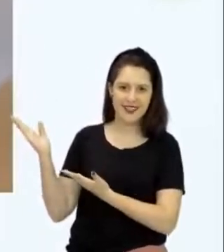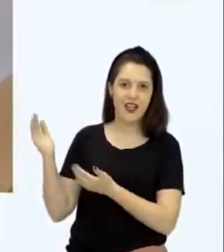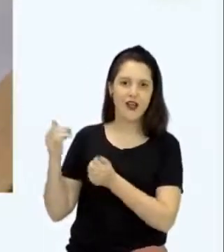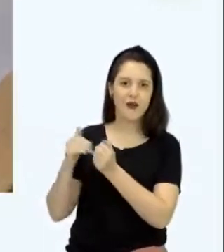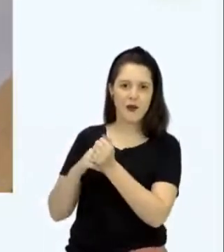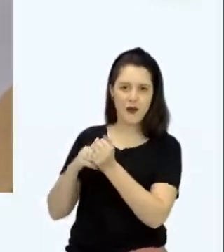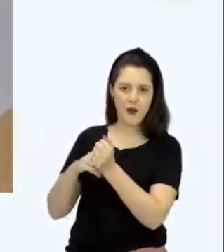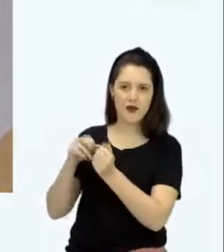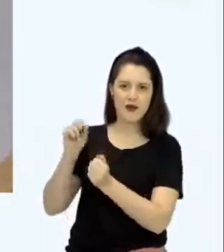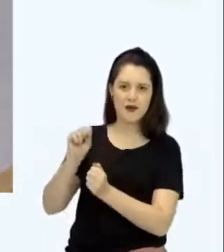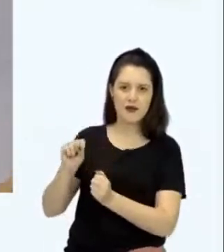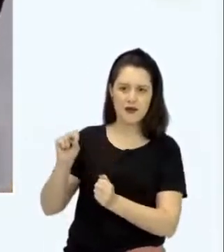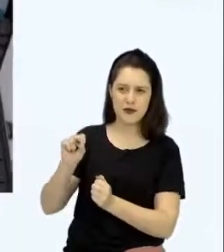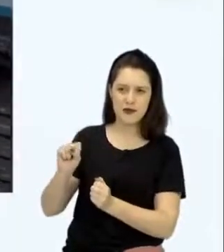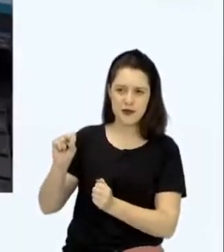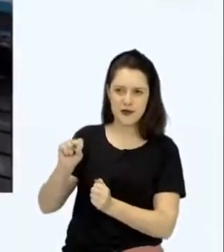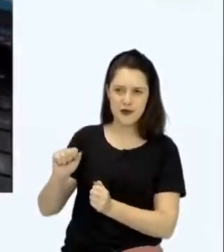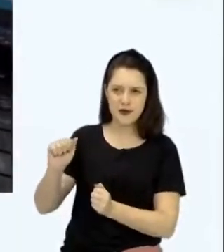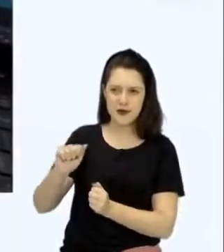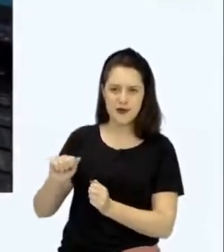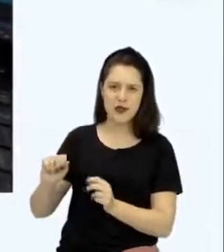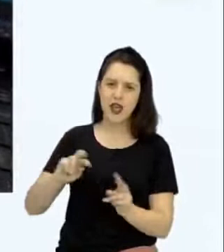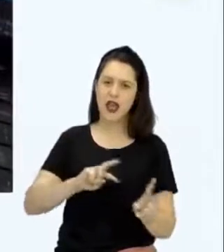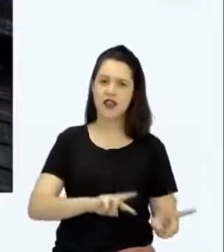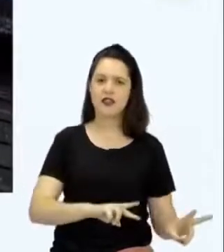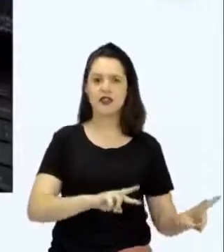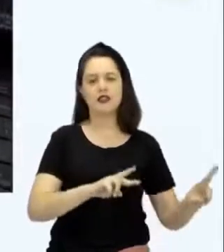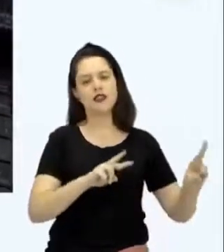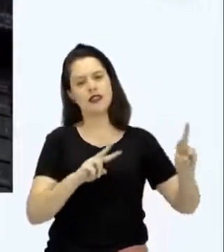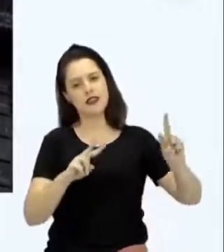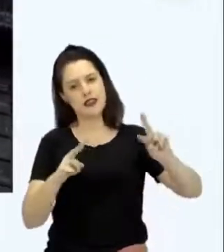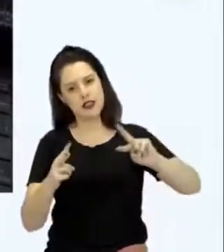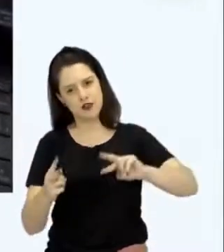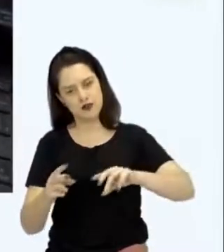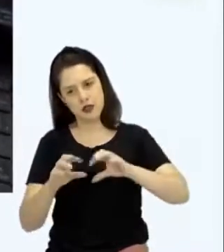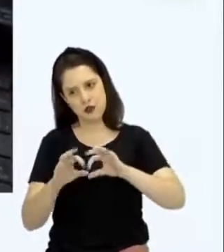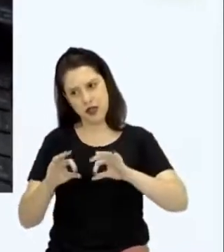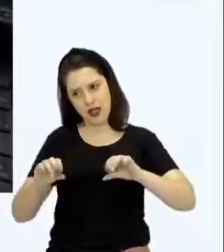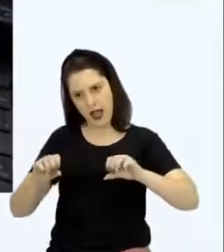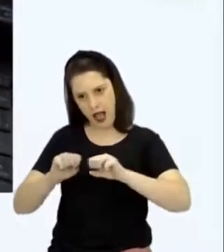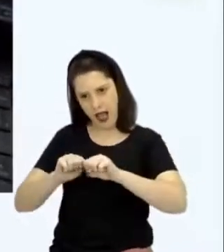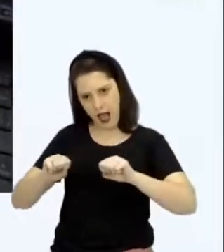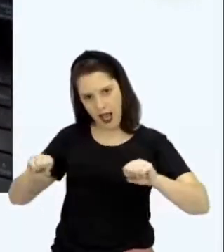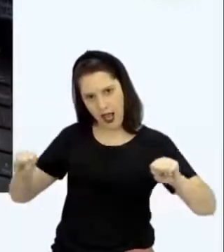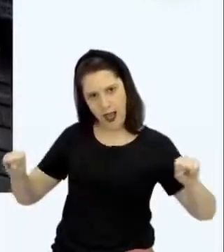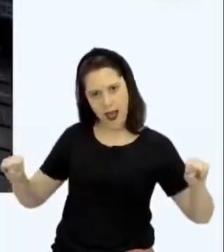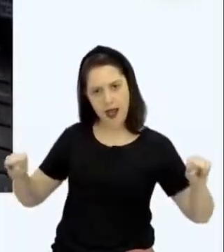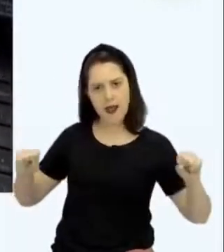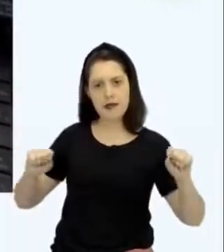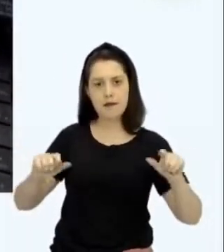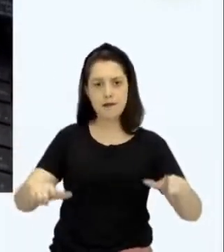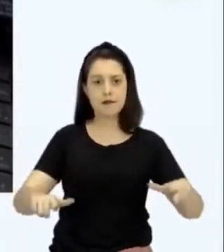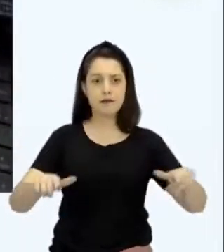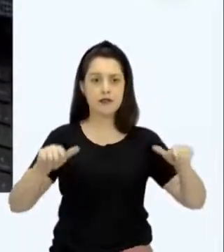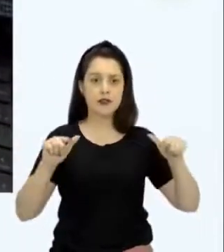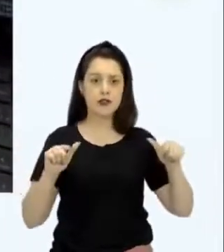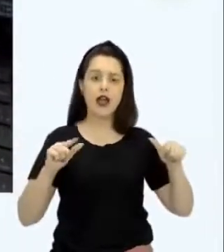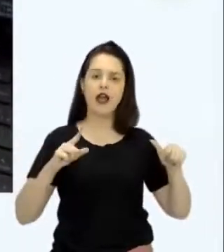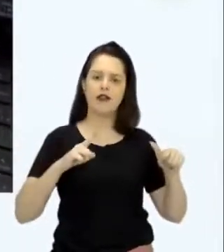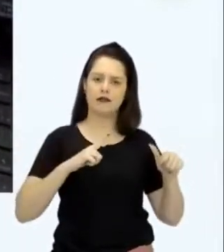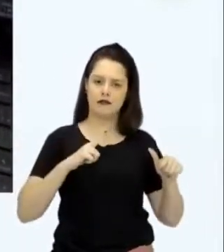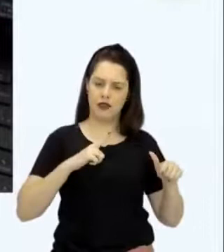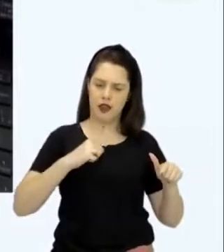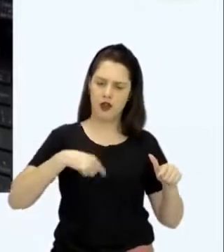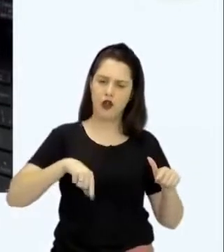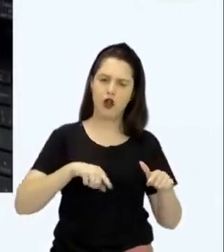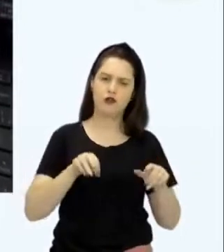Arduino. Ele está sendo transferido por meio desse cabo aqui para a nossa placa e aqui a gente tem o nosso projeto.